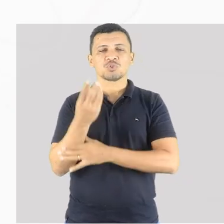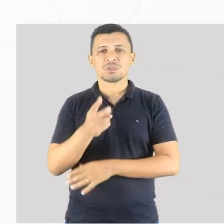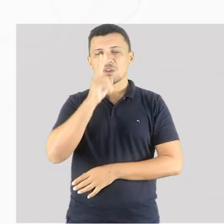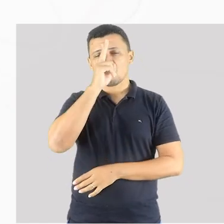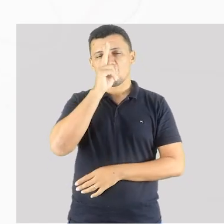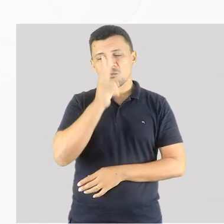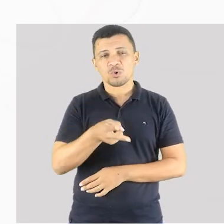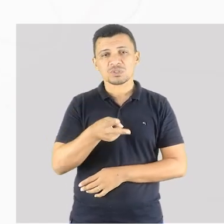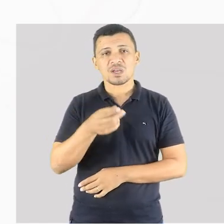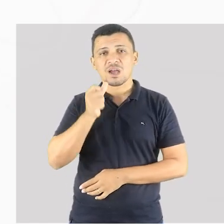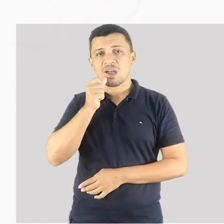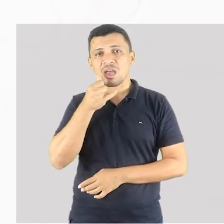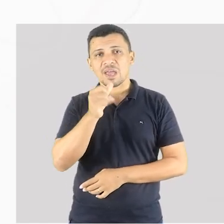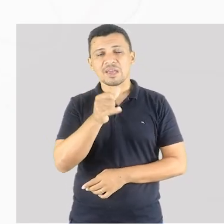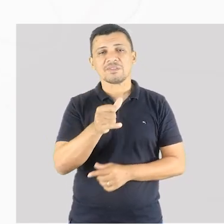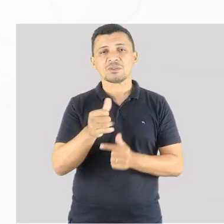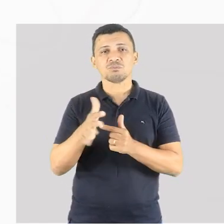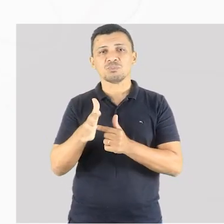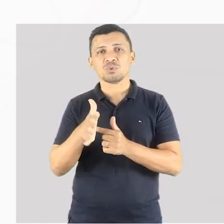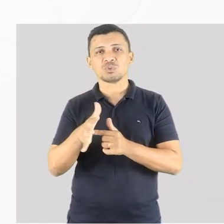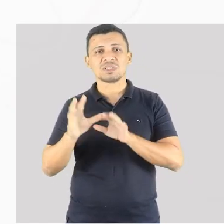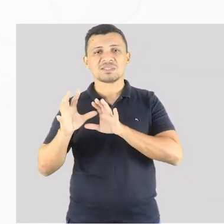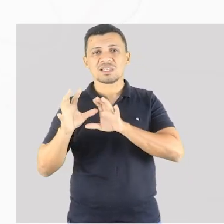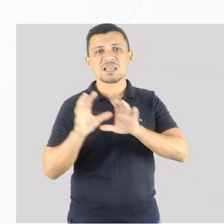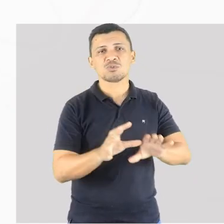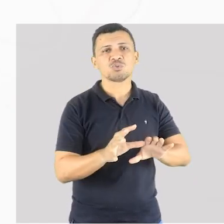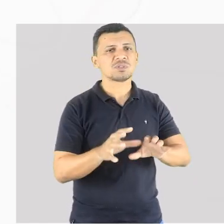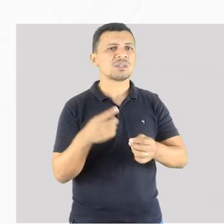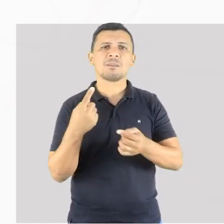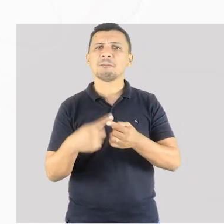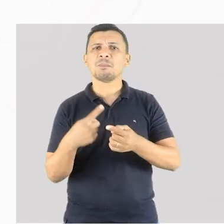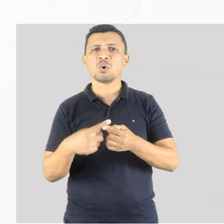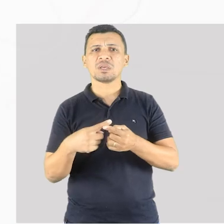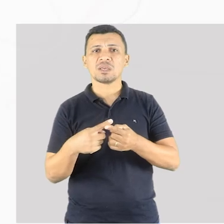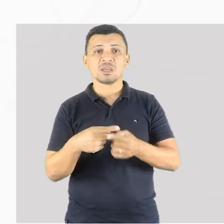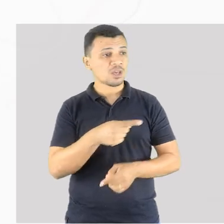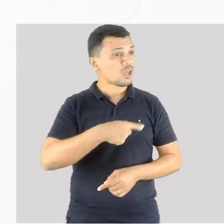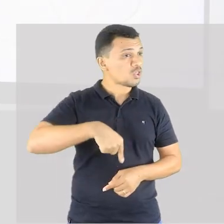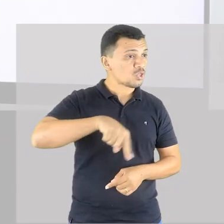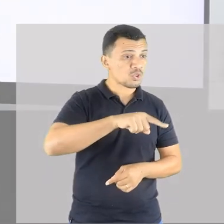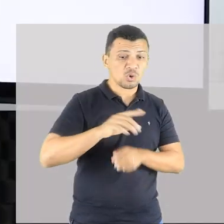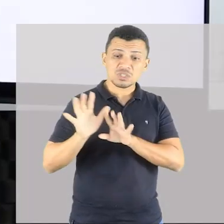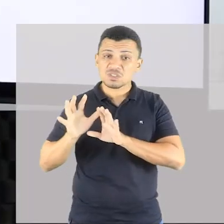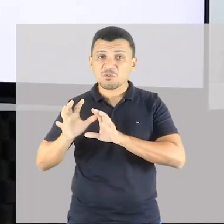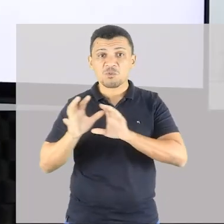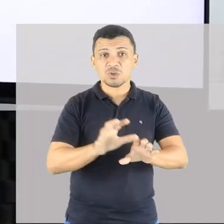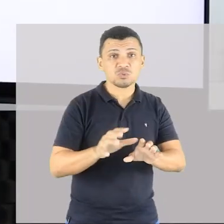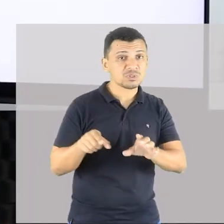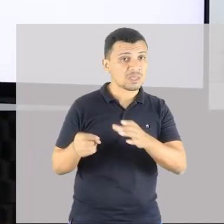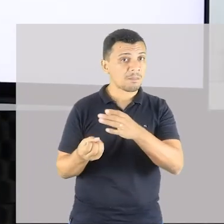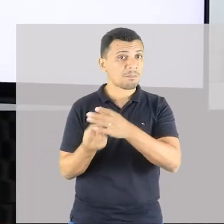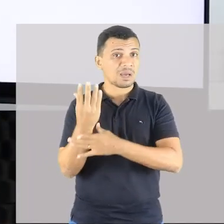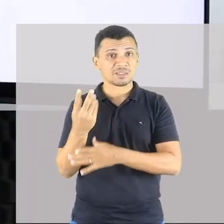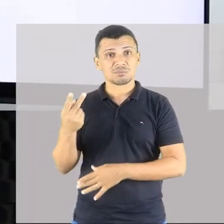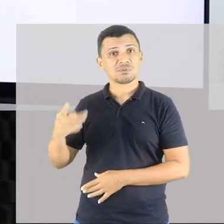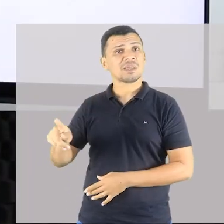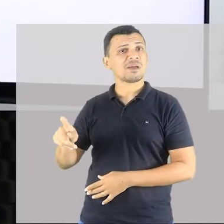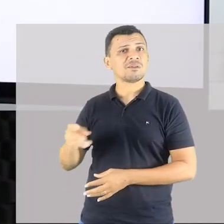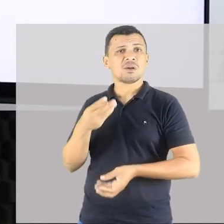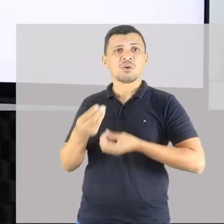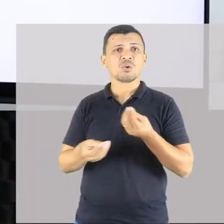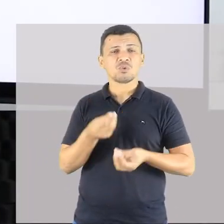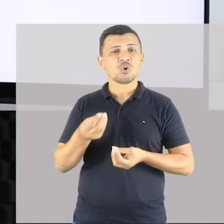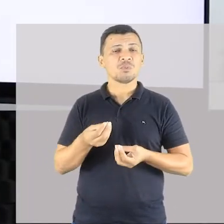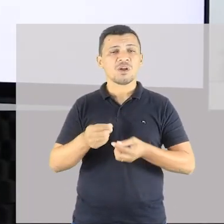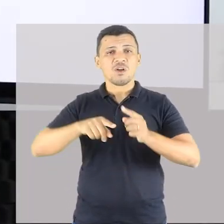força eletromotriz induzida. Olha o nome, ela é induzida porque nós vamos induzir o aparecimento dela. Vamos induzir como? Variando